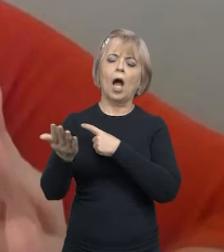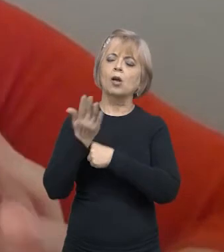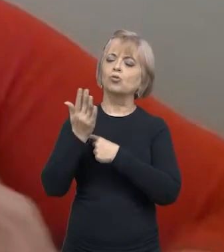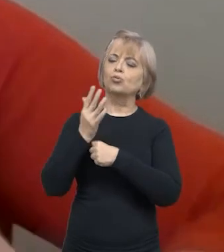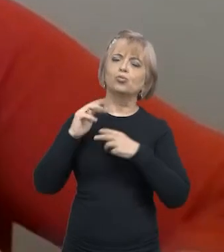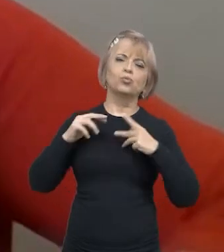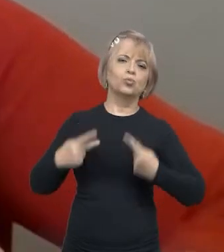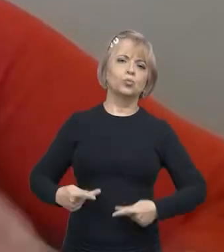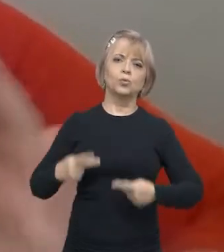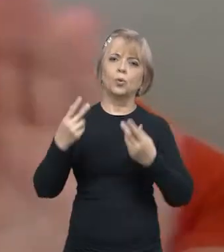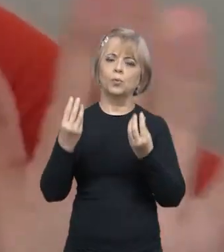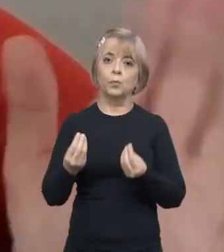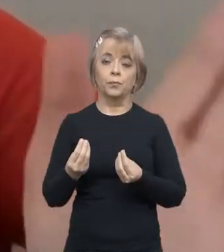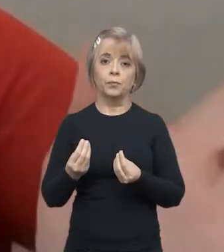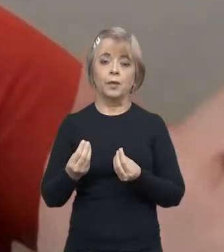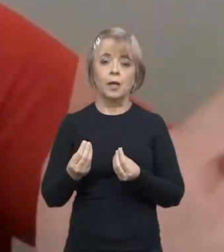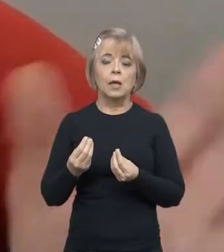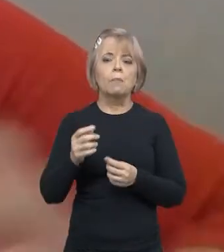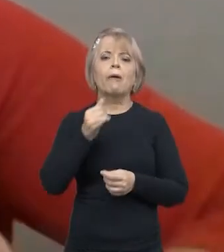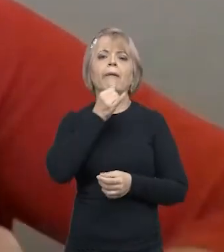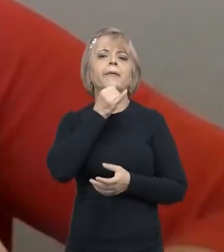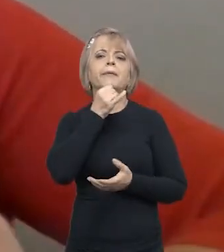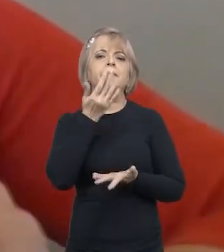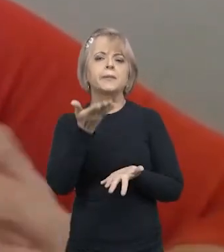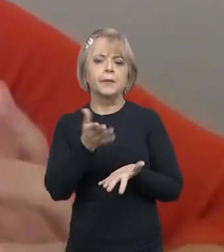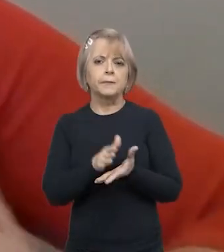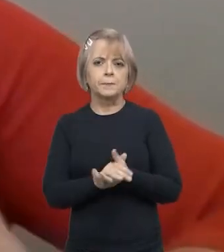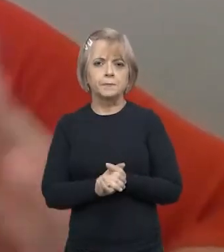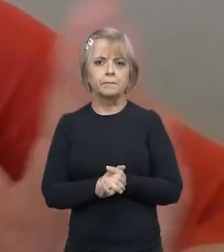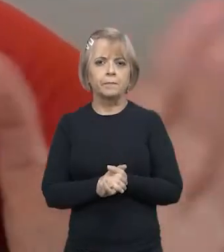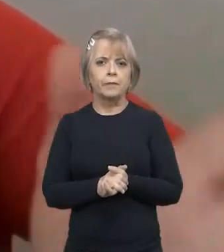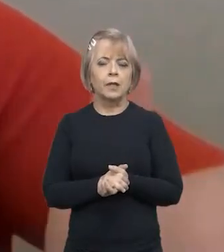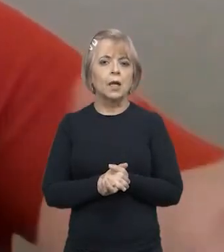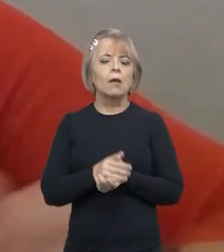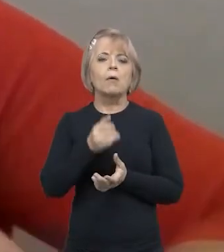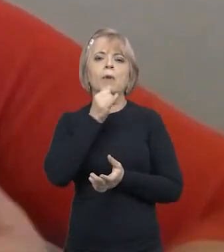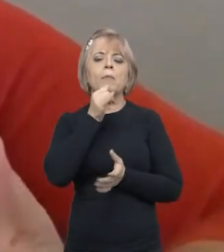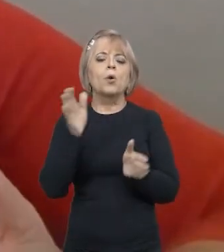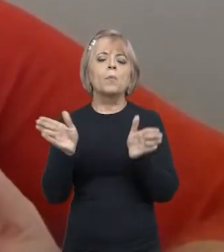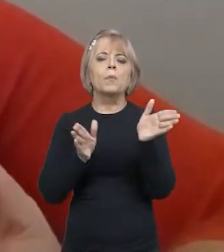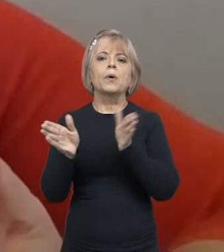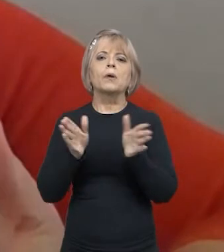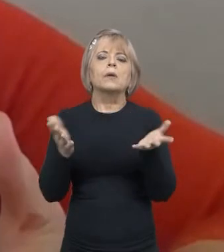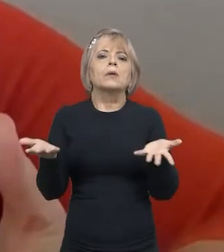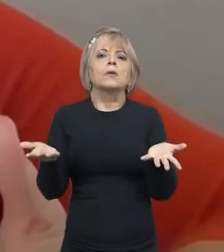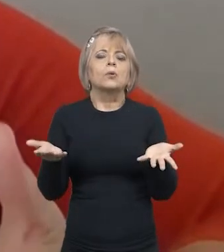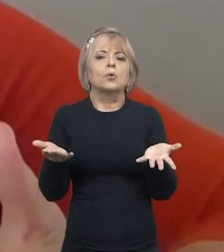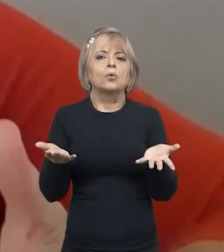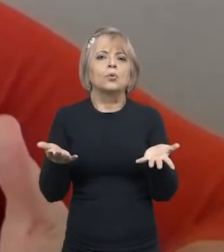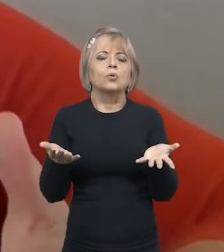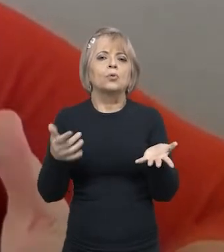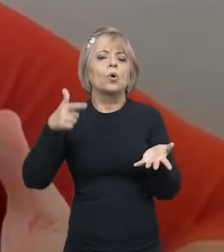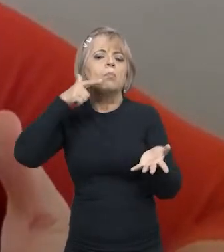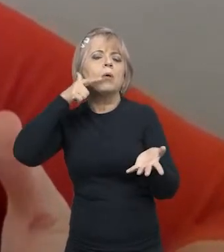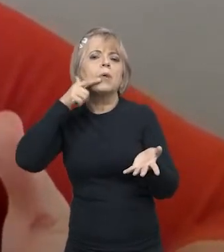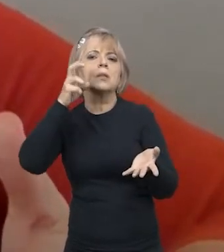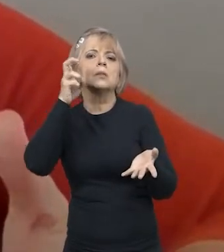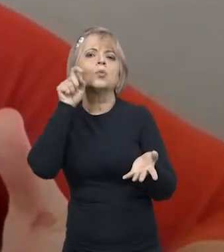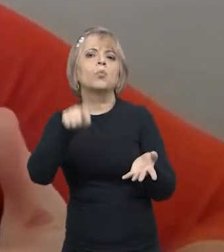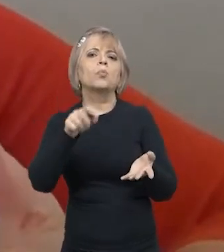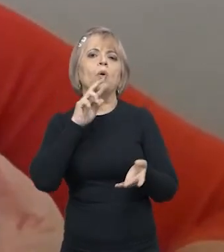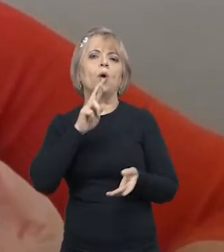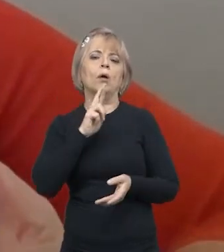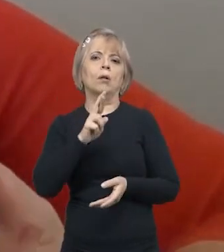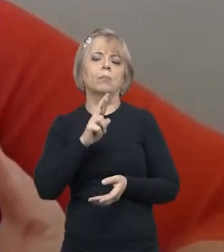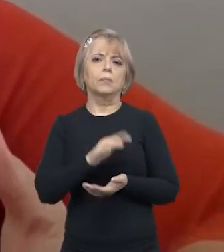ter um exemplo, assim, em termos de dimensão, vamos supor que num determinado período a ouvidoria do Ministério Público receba 5 mil